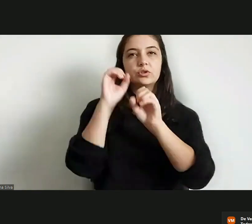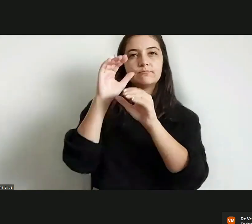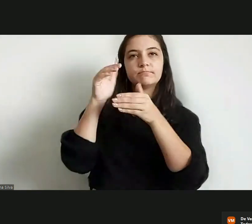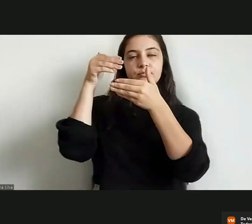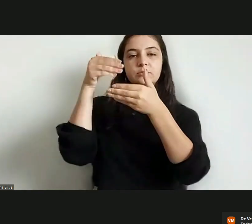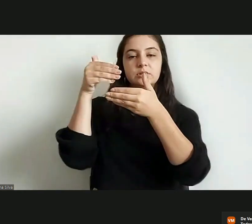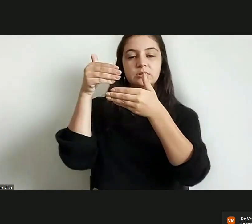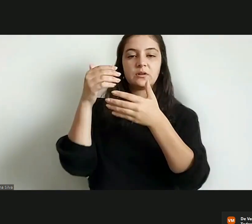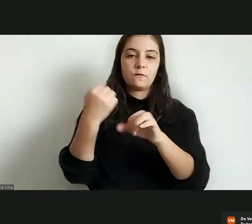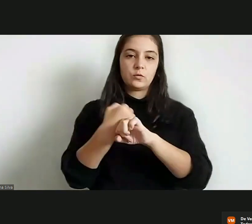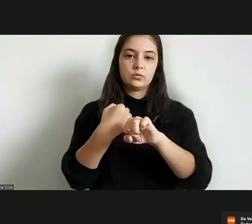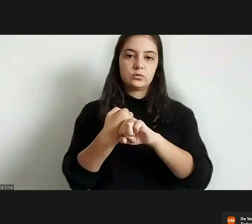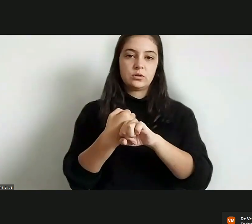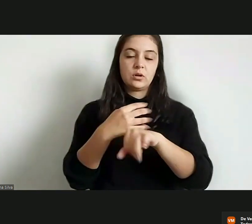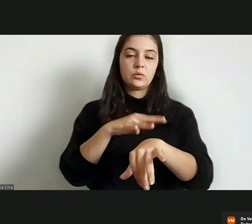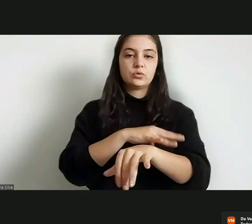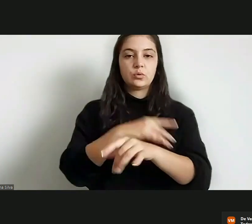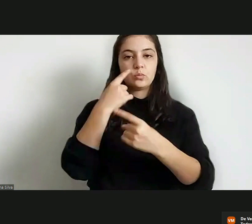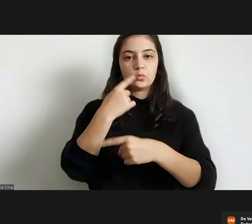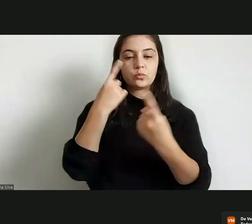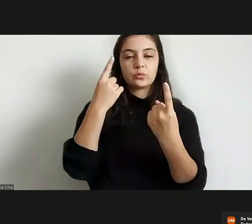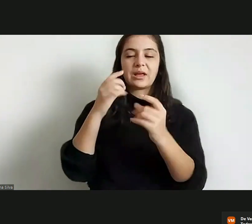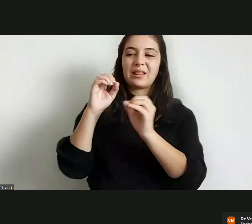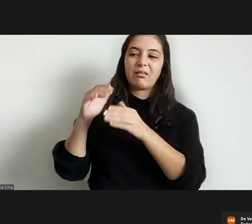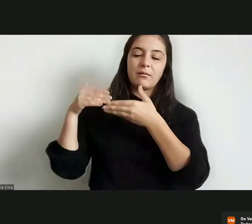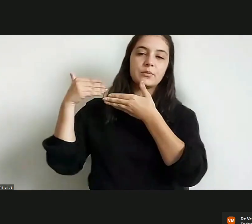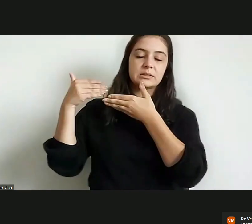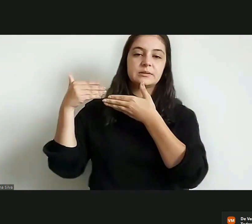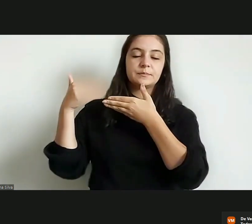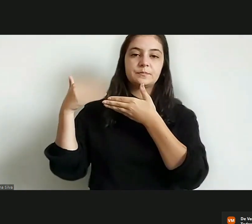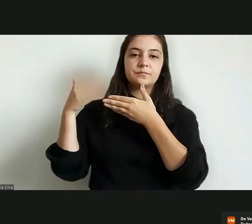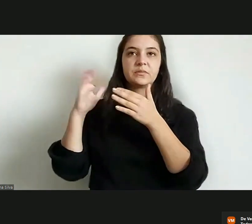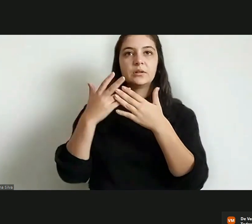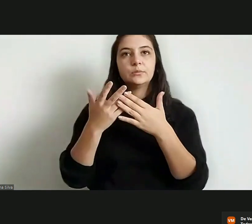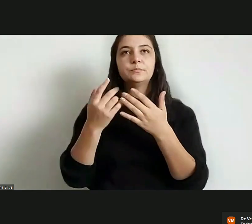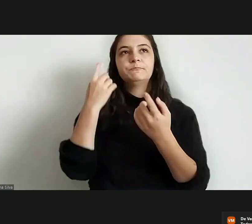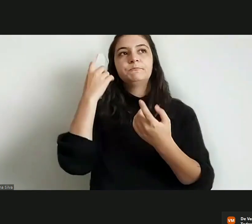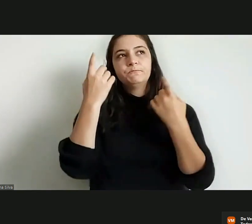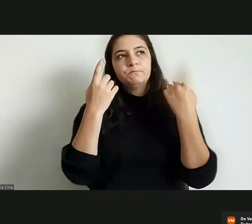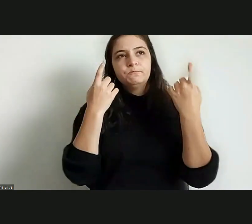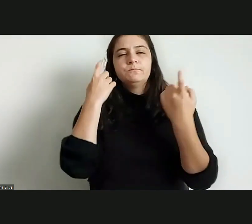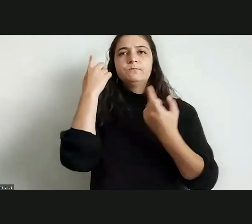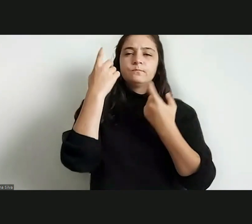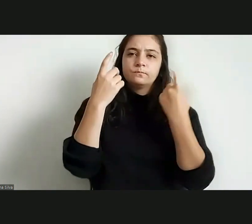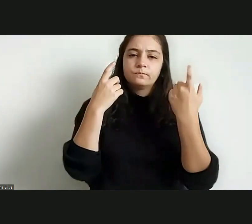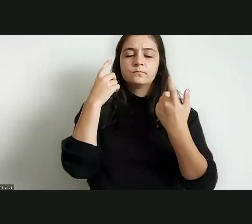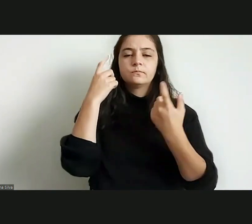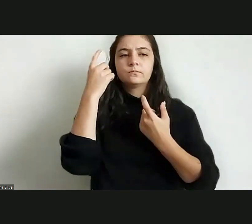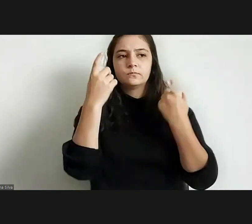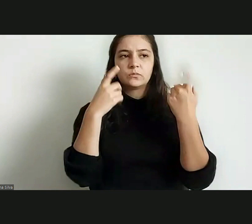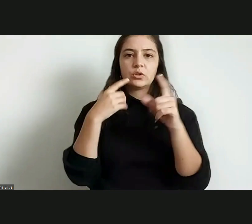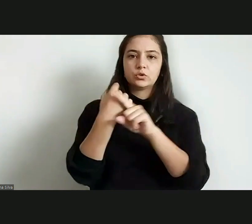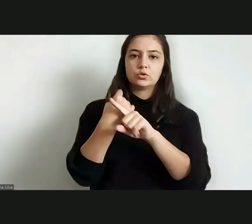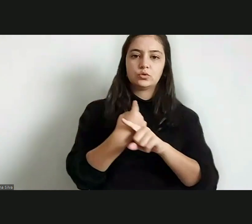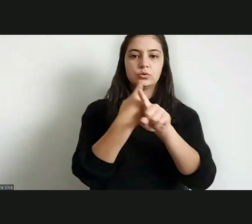primeiro ciclo estivemos, de alguma forma, a mastigar e a refletir sobre aqueles que são os princípios fundamentais da